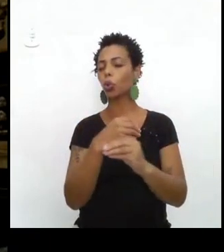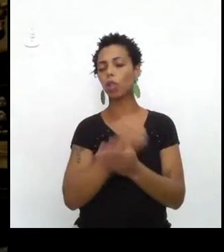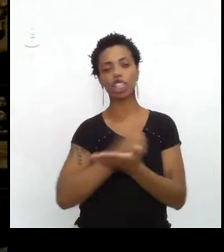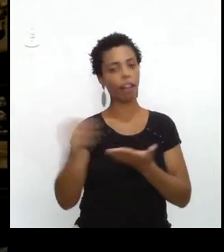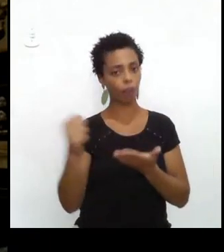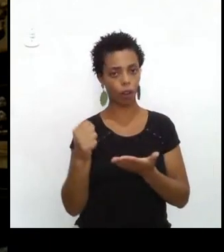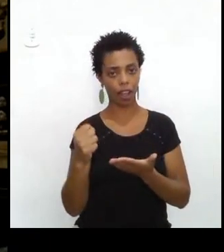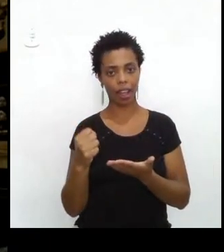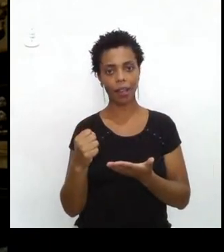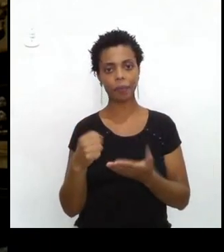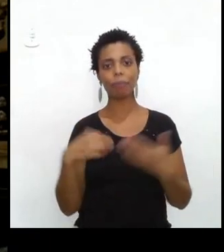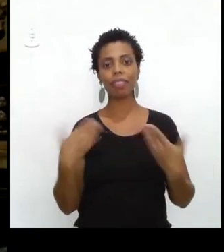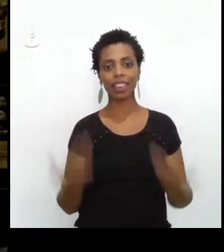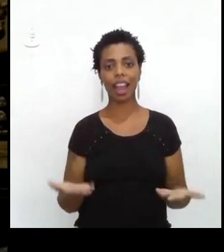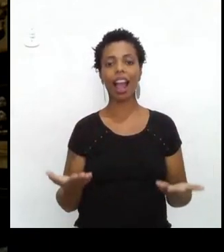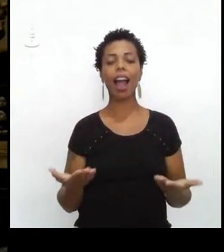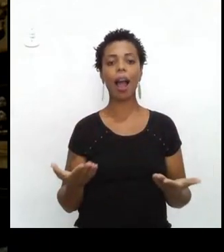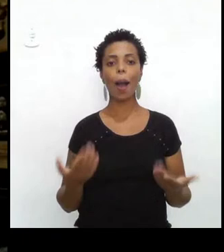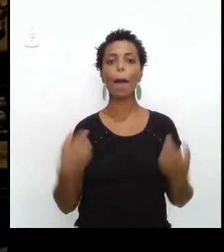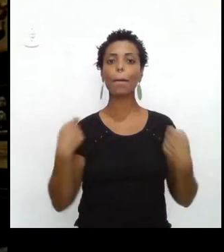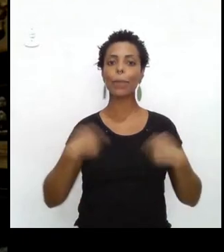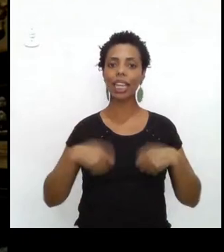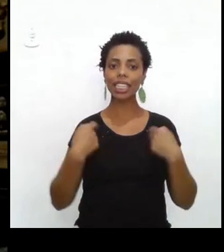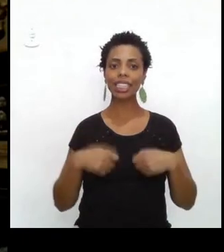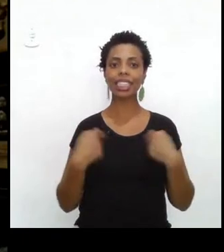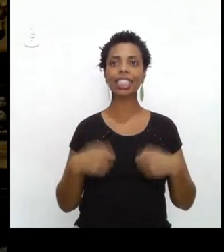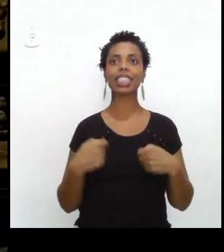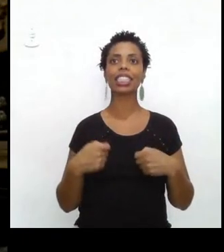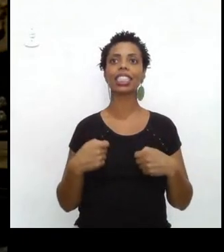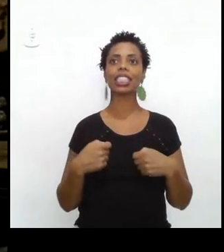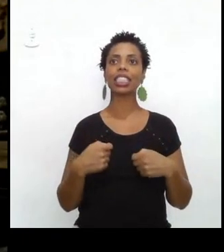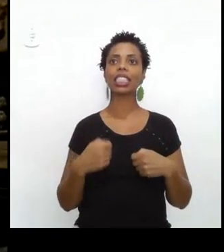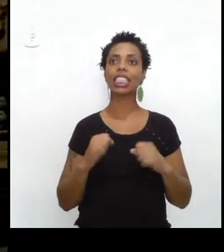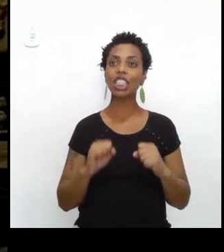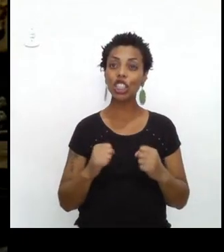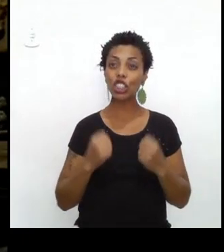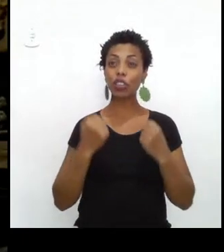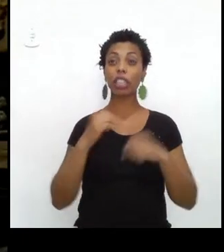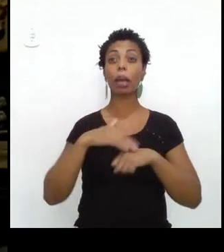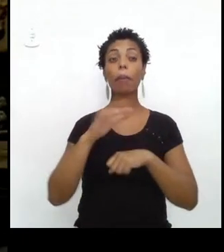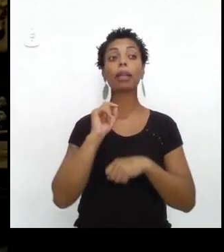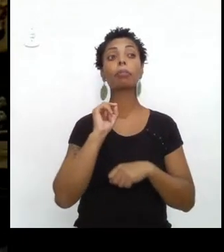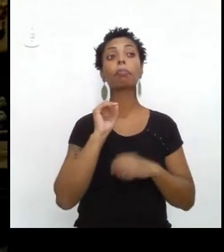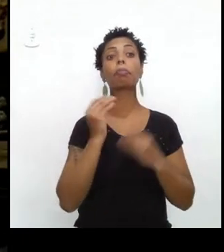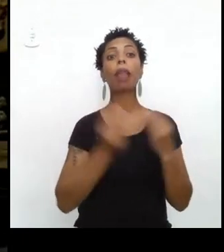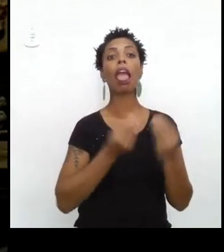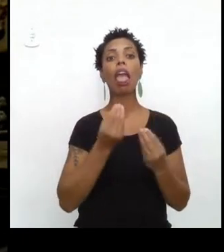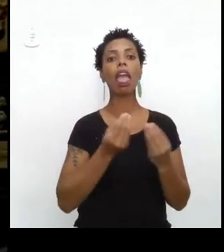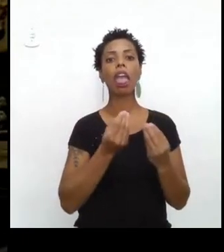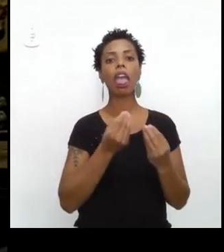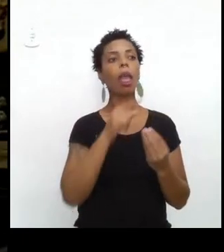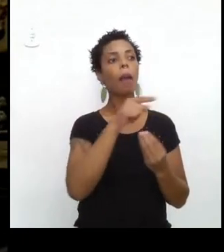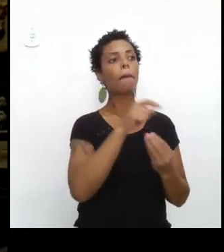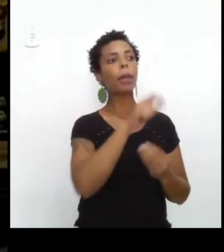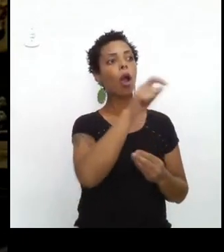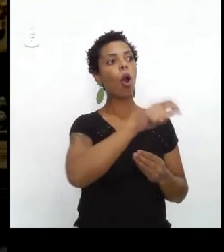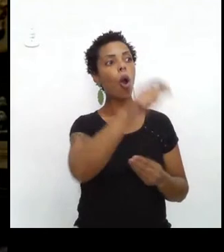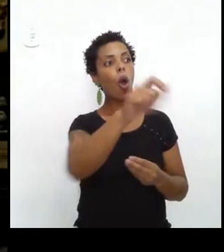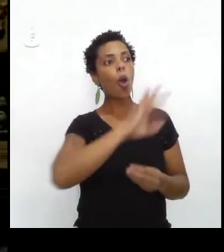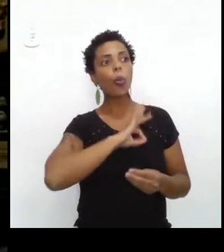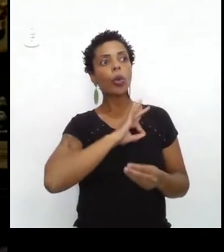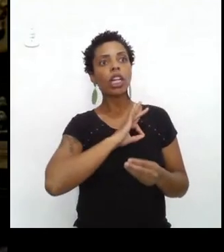work work together to make Possible for this cache for e não